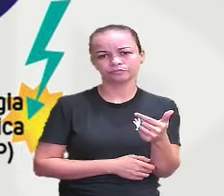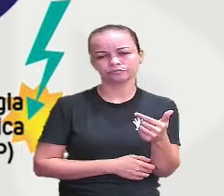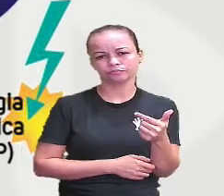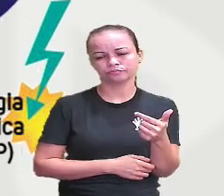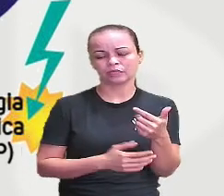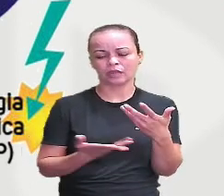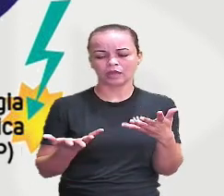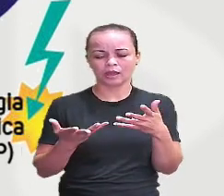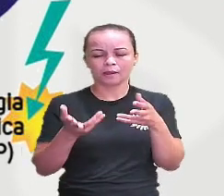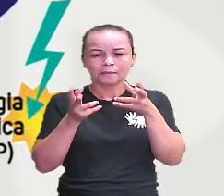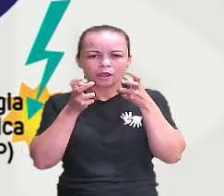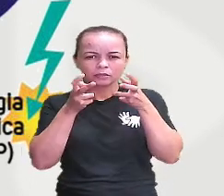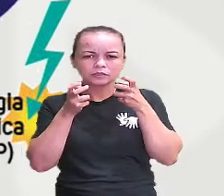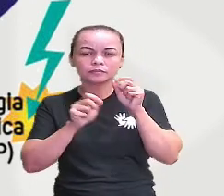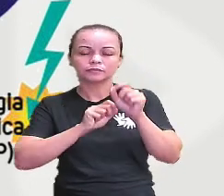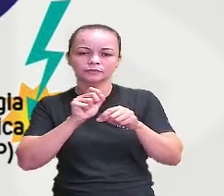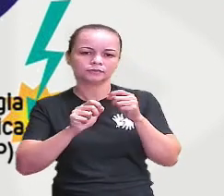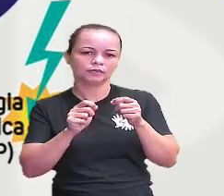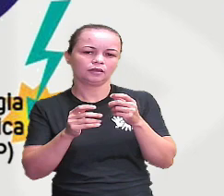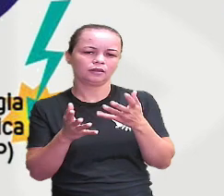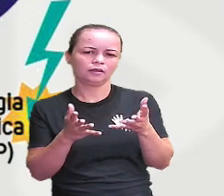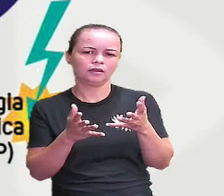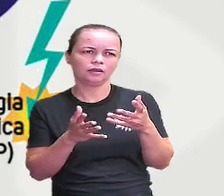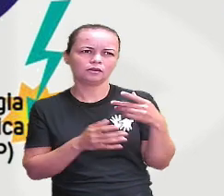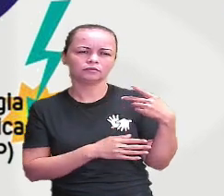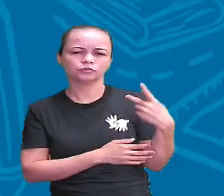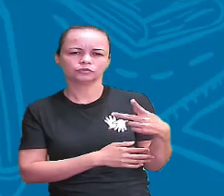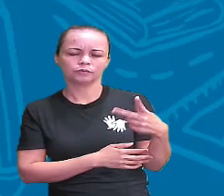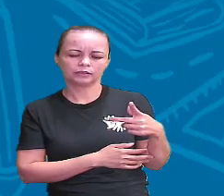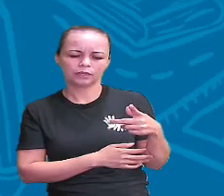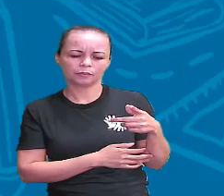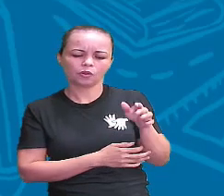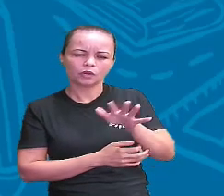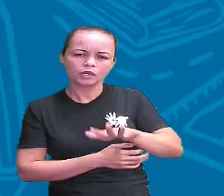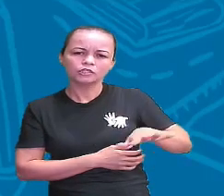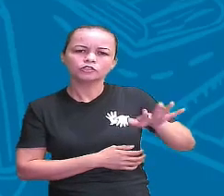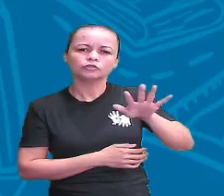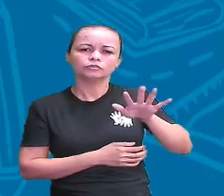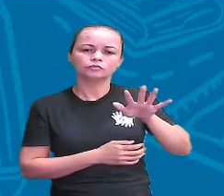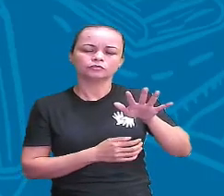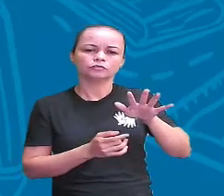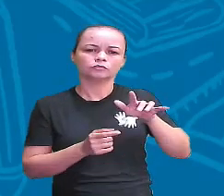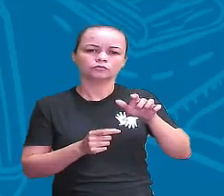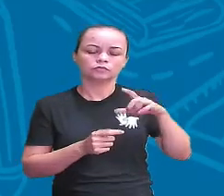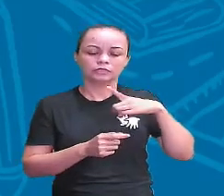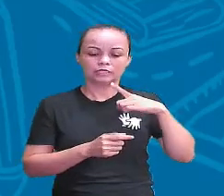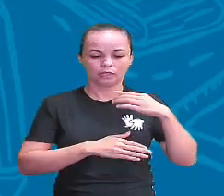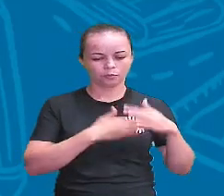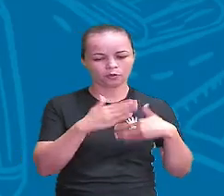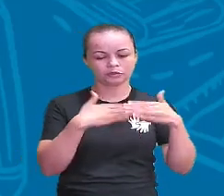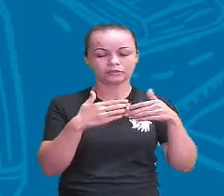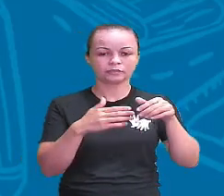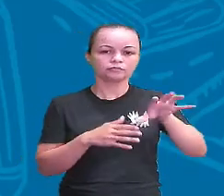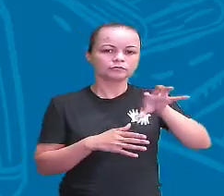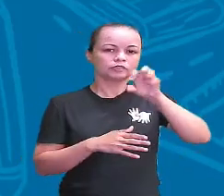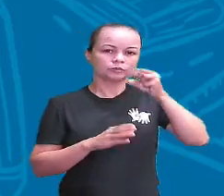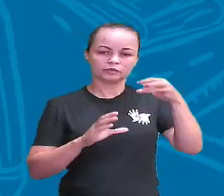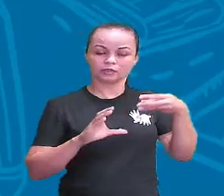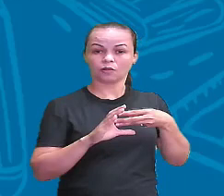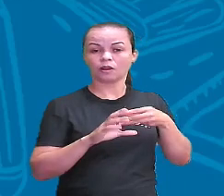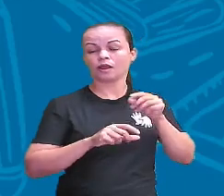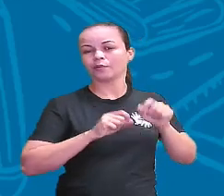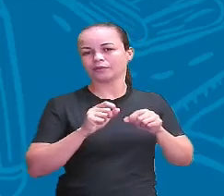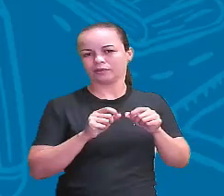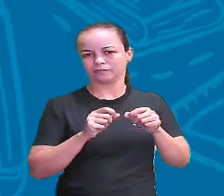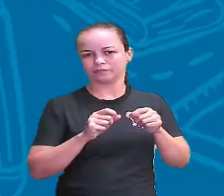que na cadeia respiratória, ou melhor, no metabolismo energético, que tem relação íntima com o processo de respiração celular, a gente pode dizer o